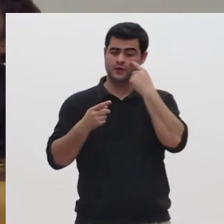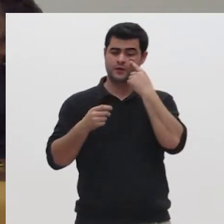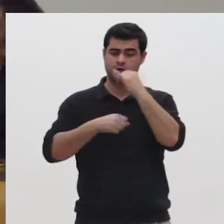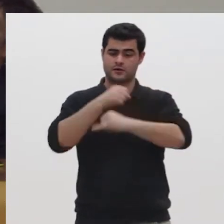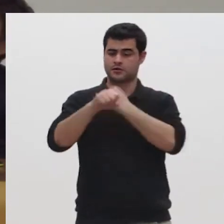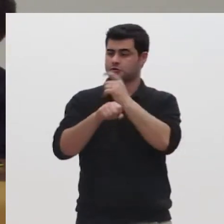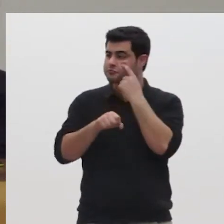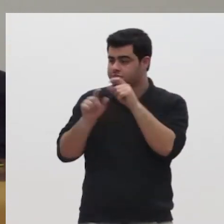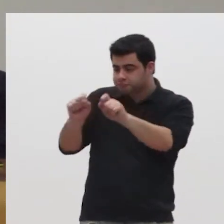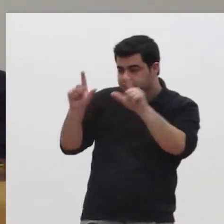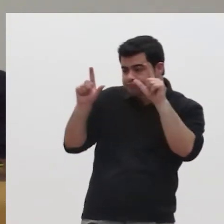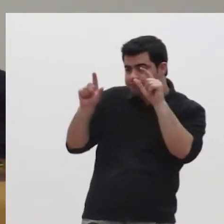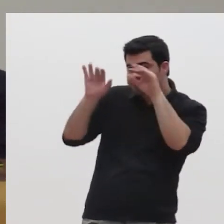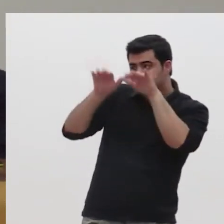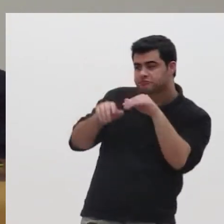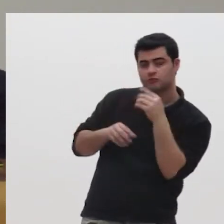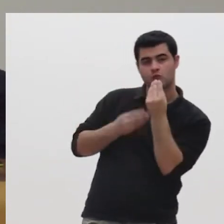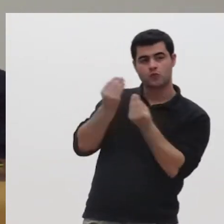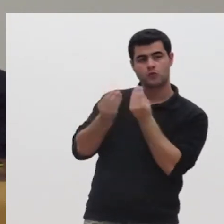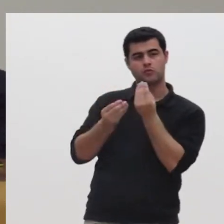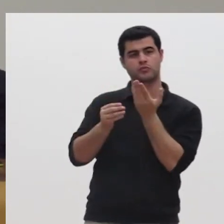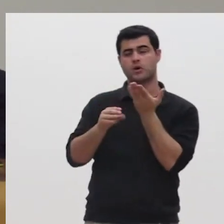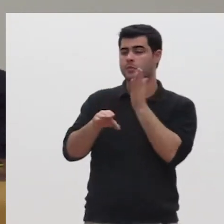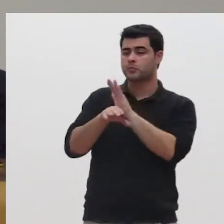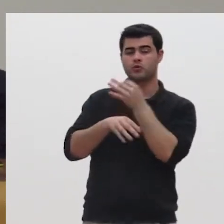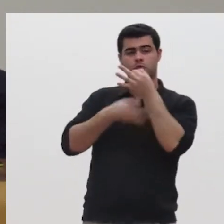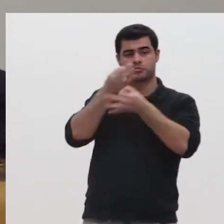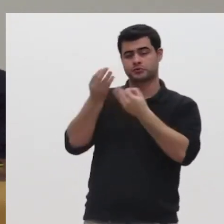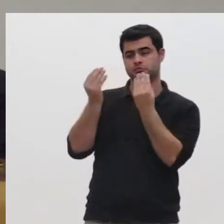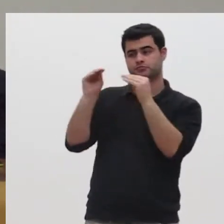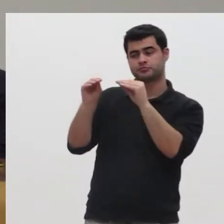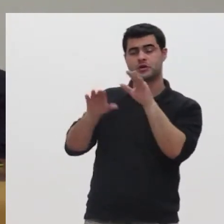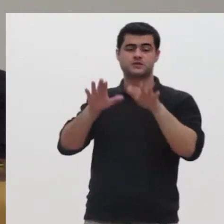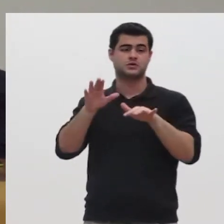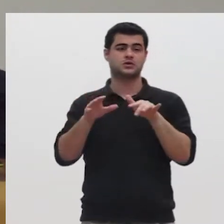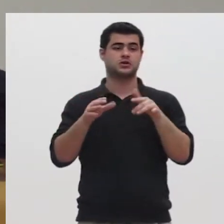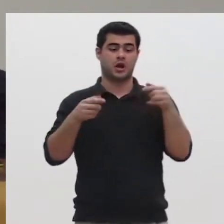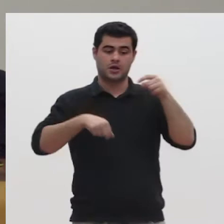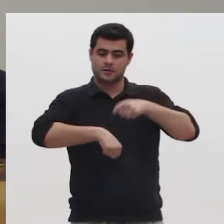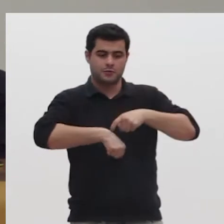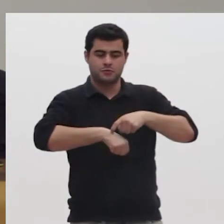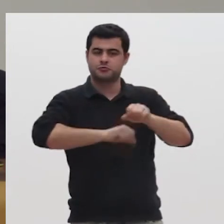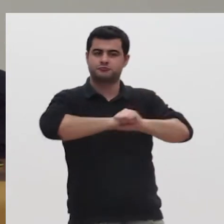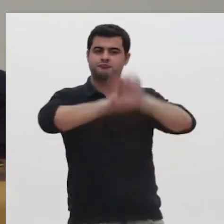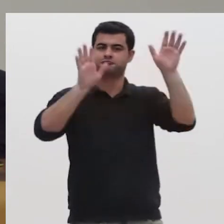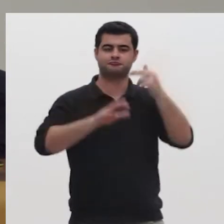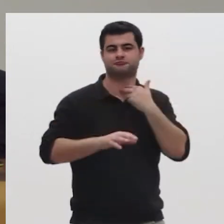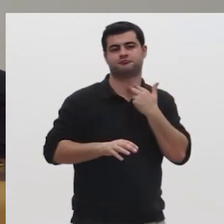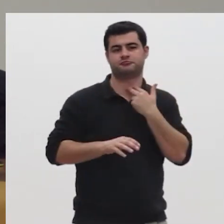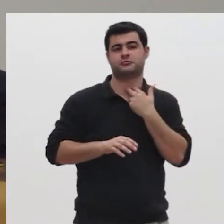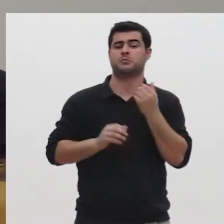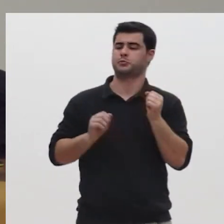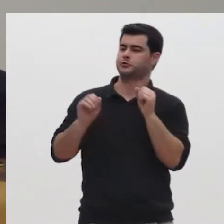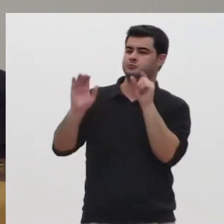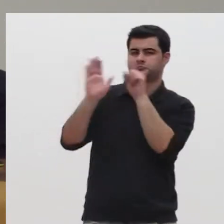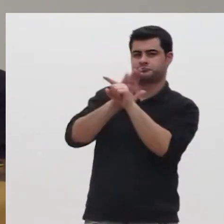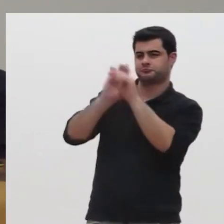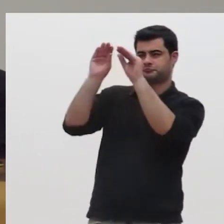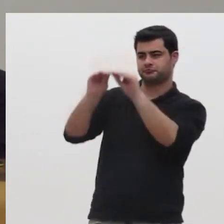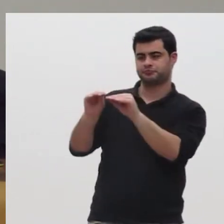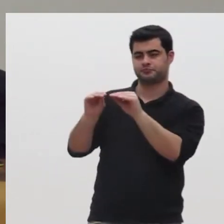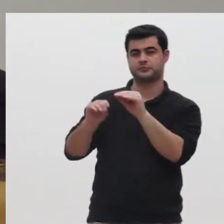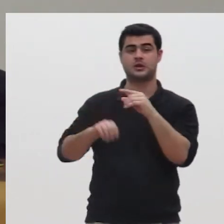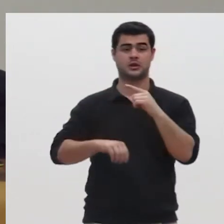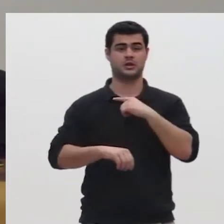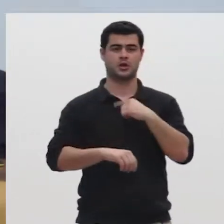página, contribuam, com questões que, eventualmente, a gente não possa esclarecer. Nós temos já, e eu imprimi isso hoje,